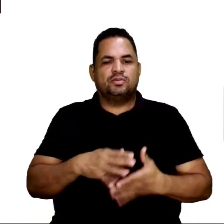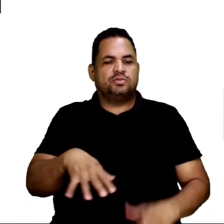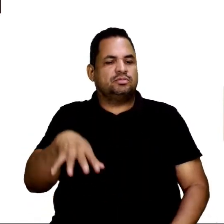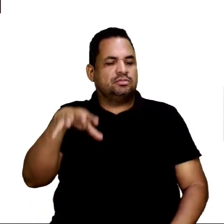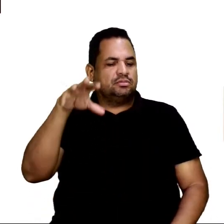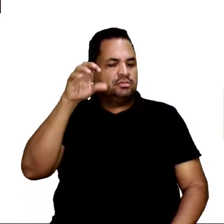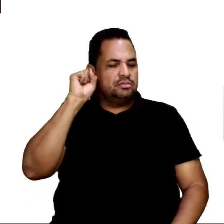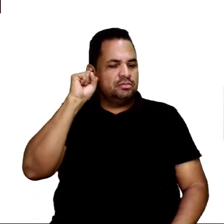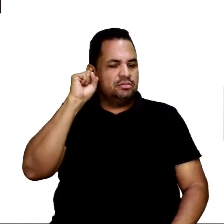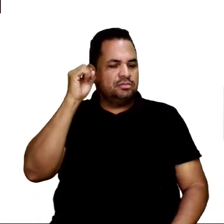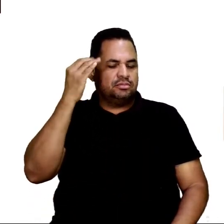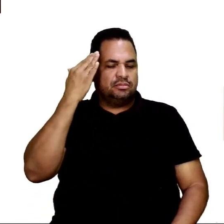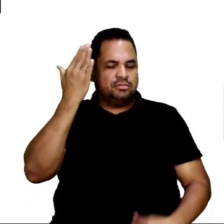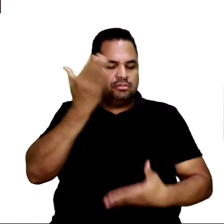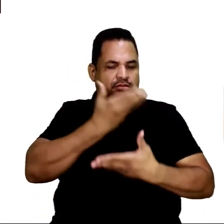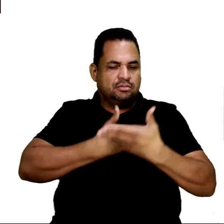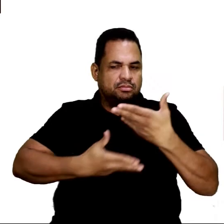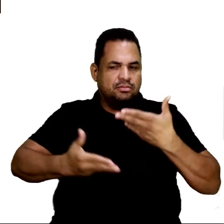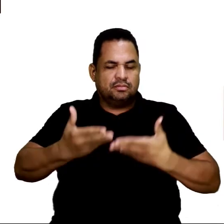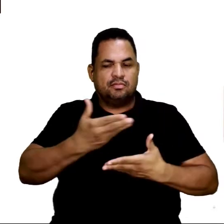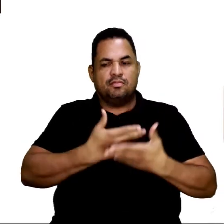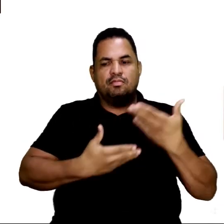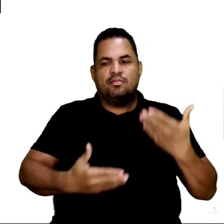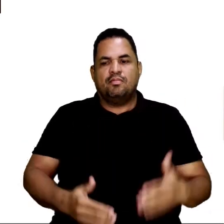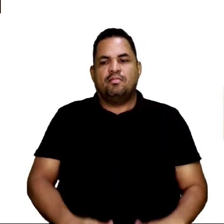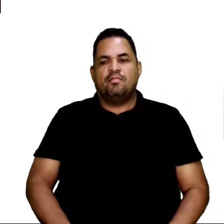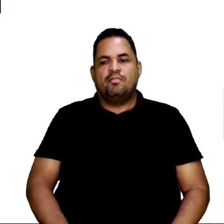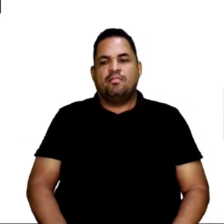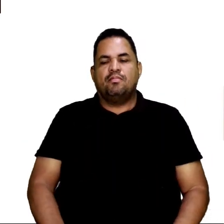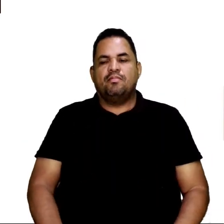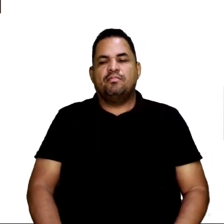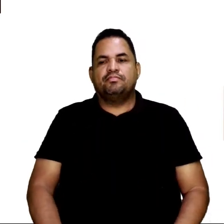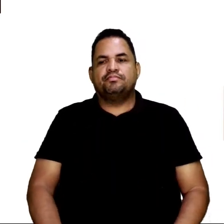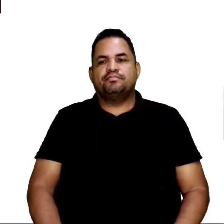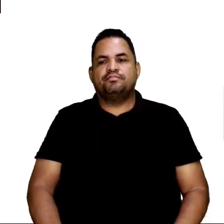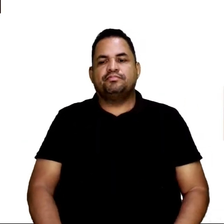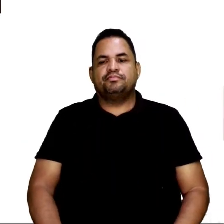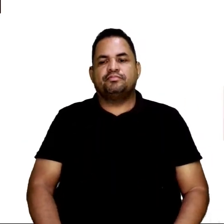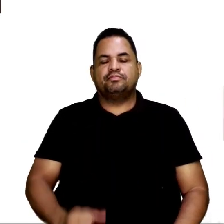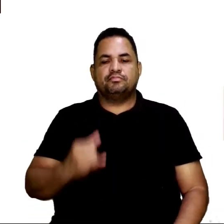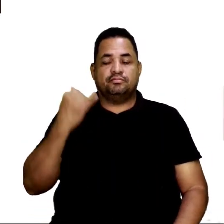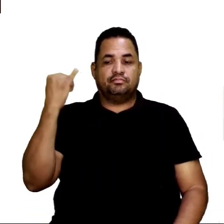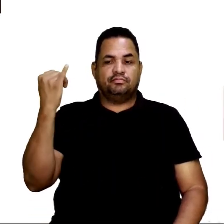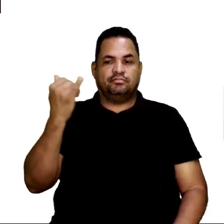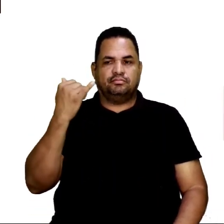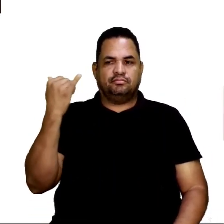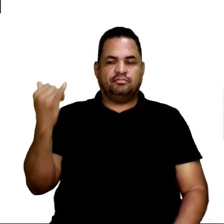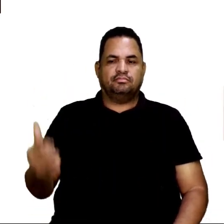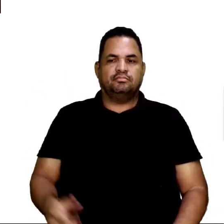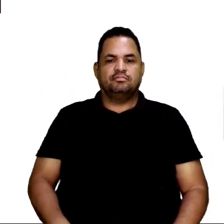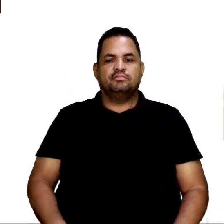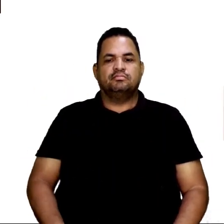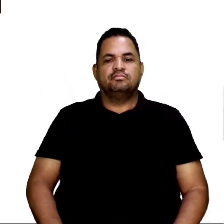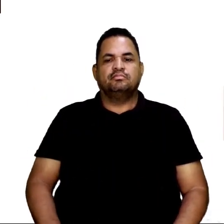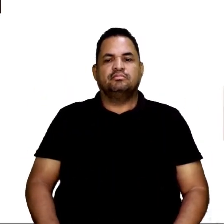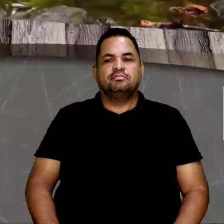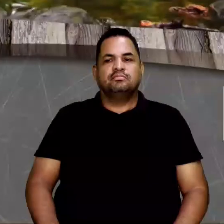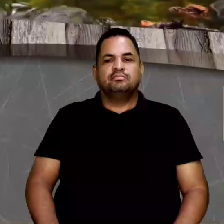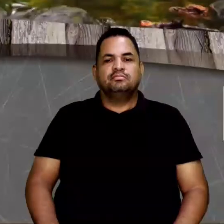começando a interagir. Olha aqui para mim. Quão importante, olha aqui para mim, vamos lá.